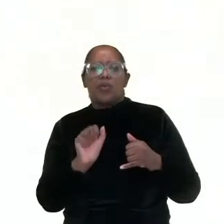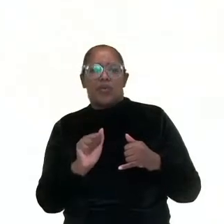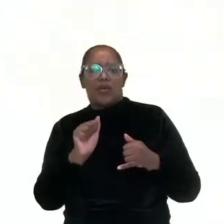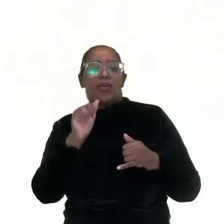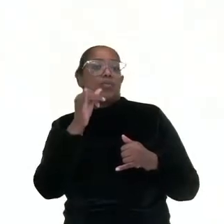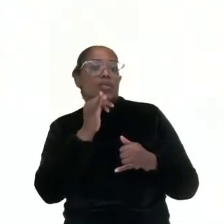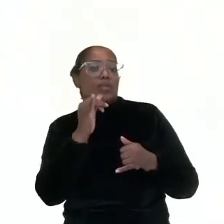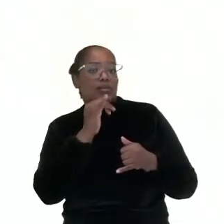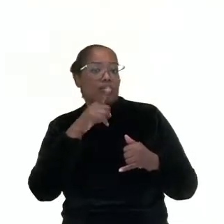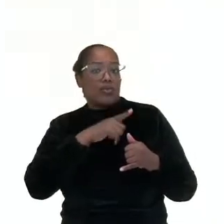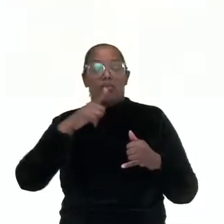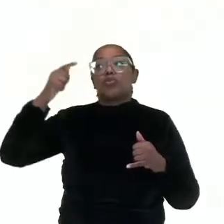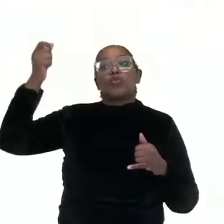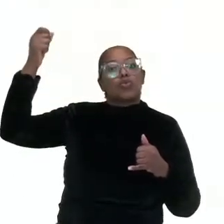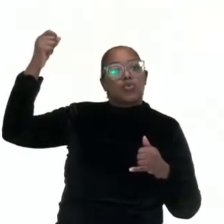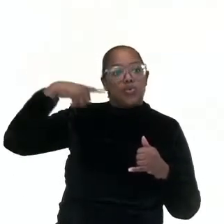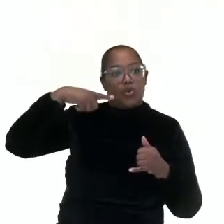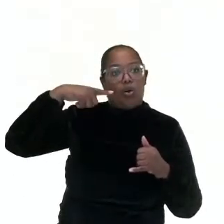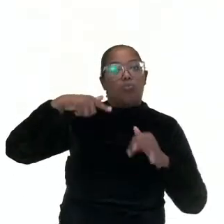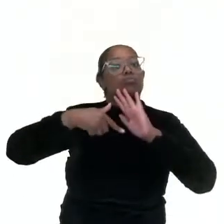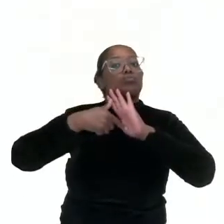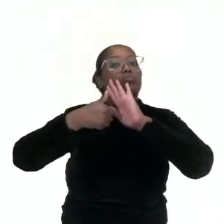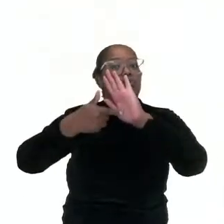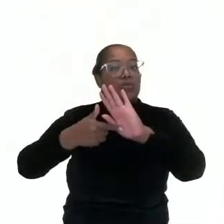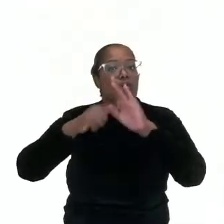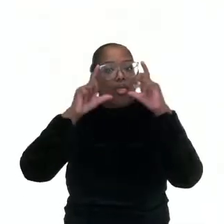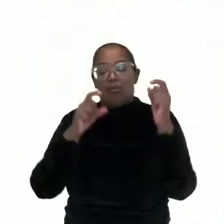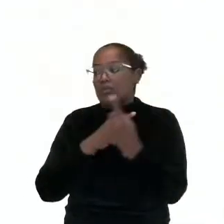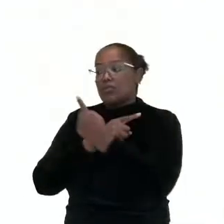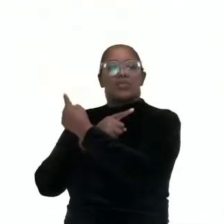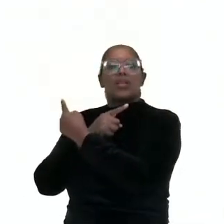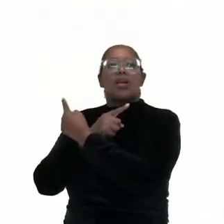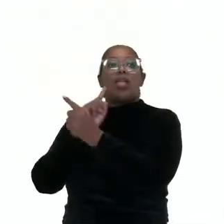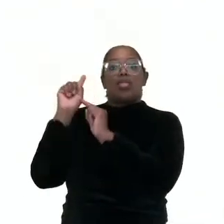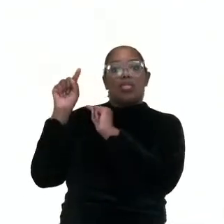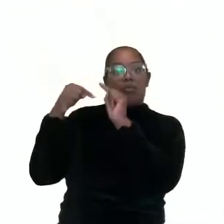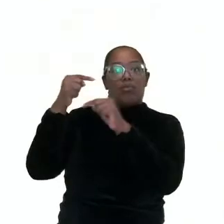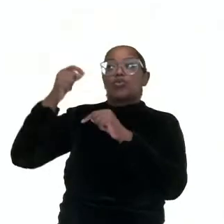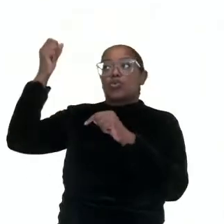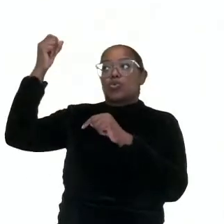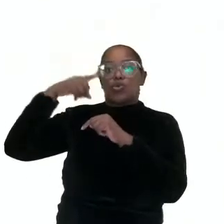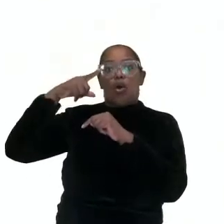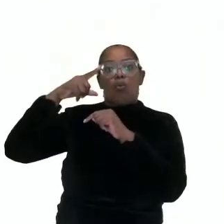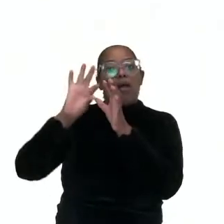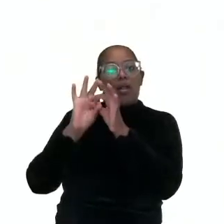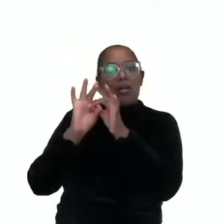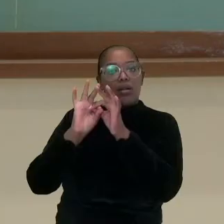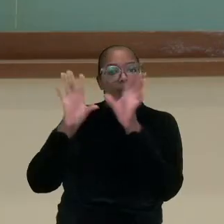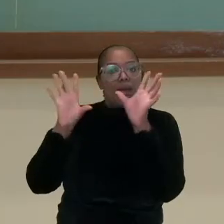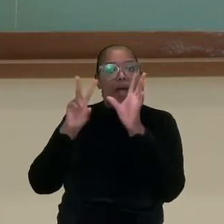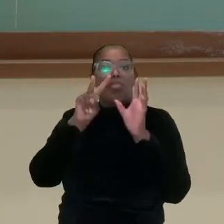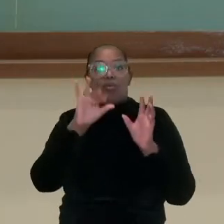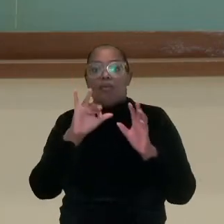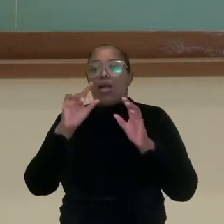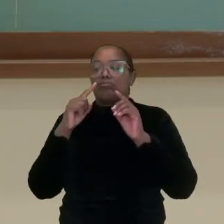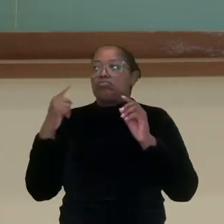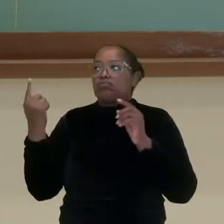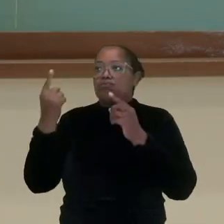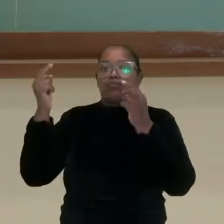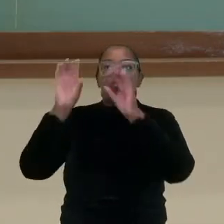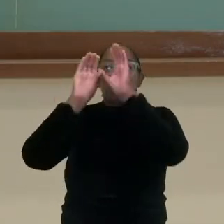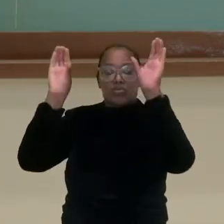sendo os principais, como já mencionamos, o dióxido de carbono e o metano. A essa capacidade de reciclar a energia emitida pela superfície do planeta